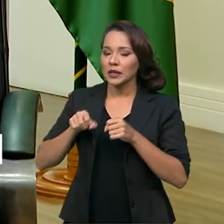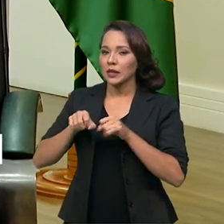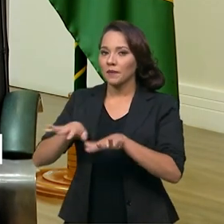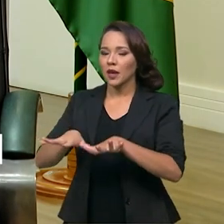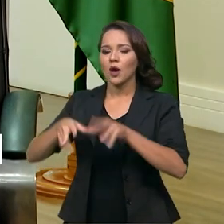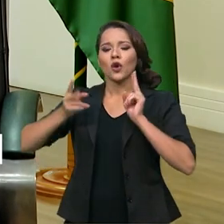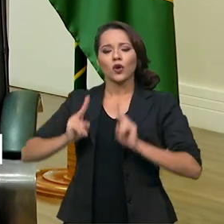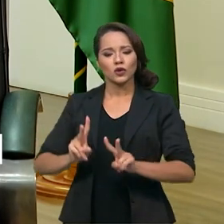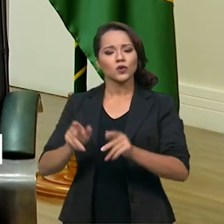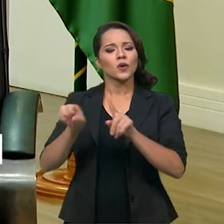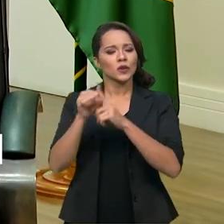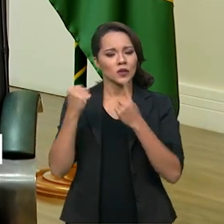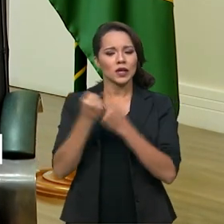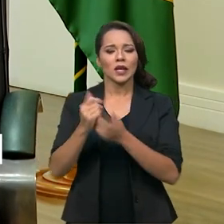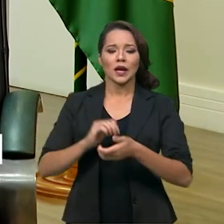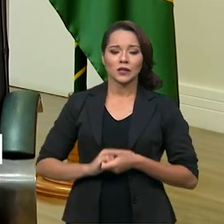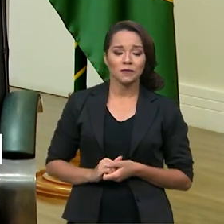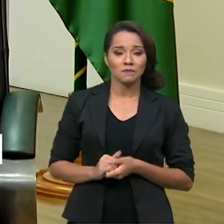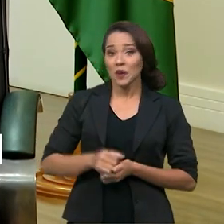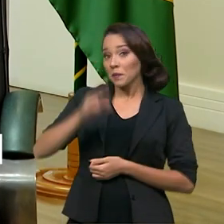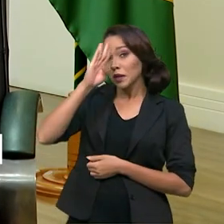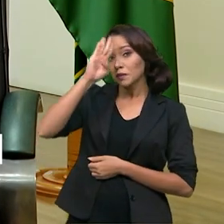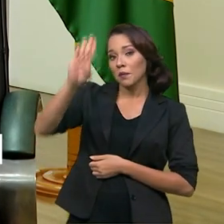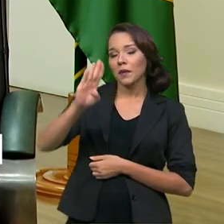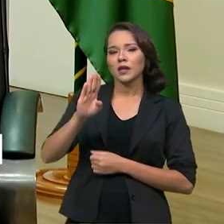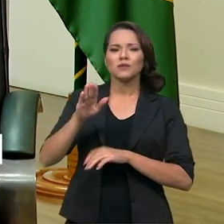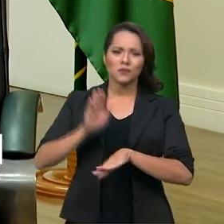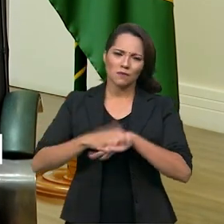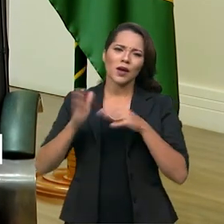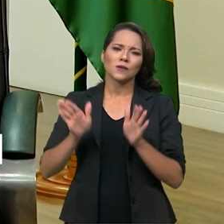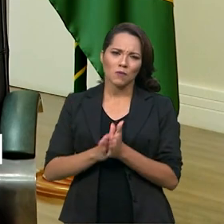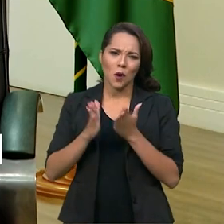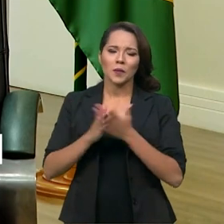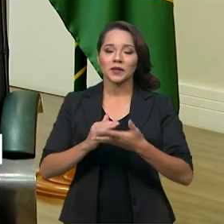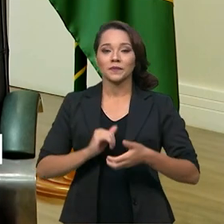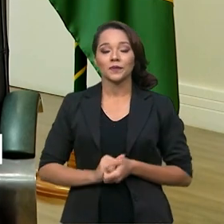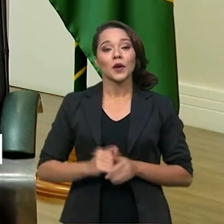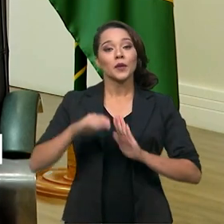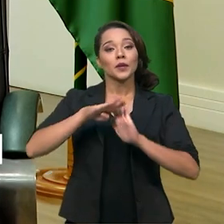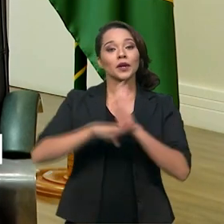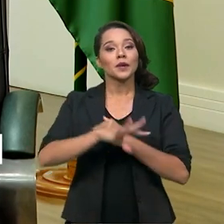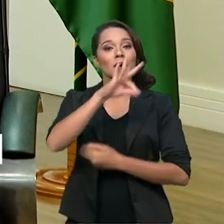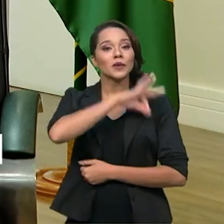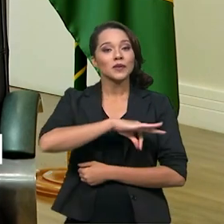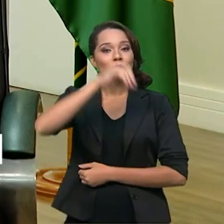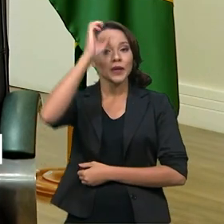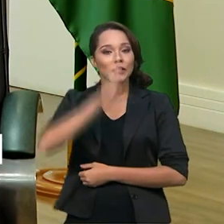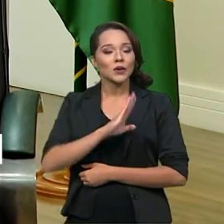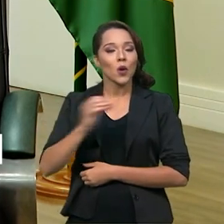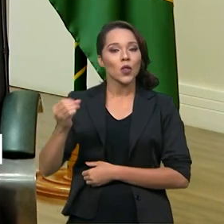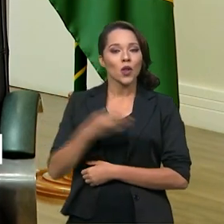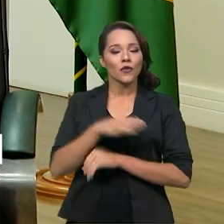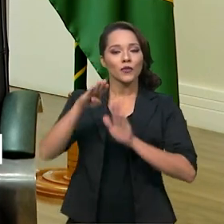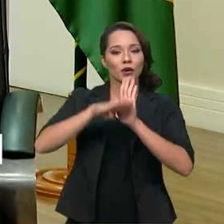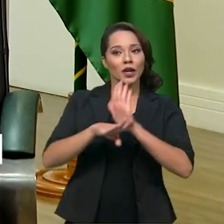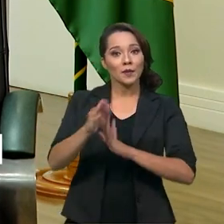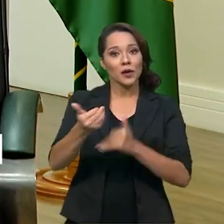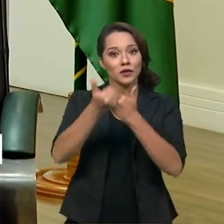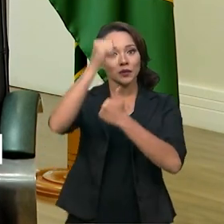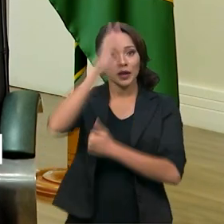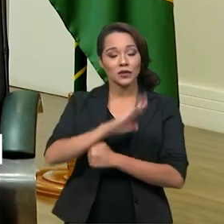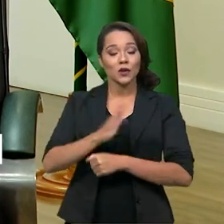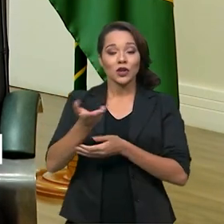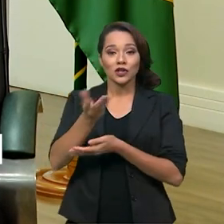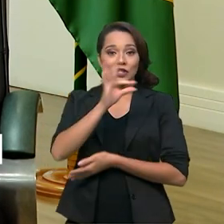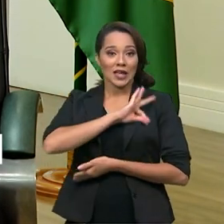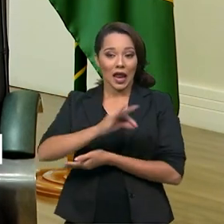perduram na nossa sociedade, em especial para os mais pobres. O Auxílio Brasil, portanto, o novo programa de transferência de renda